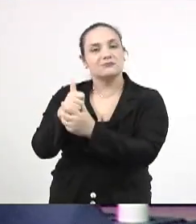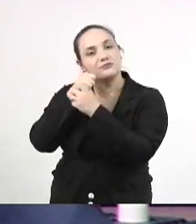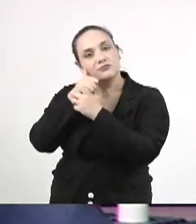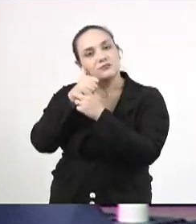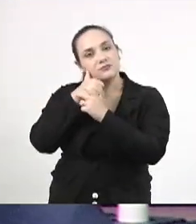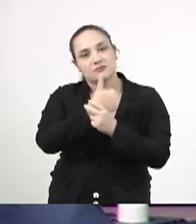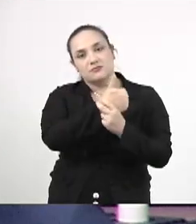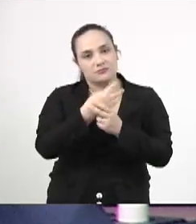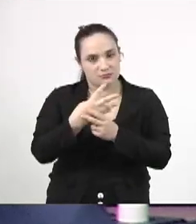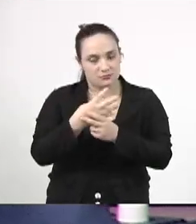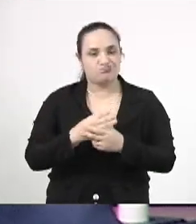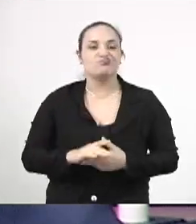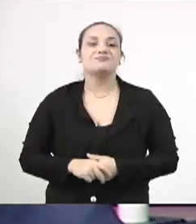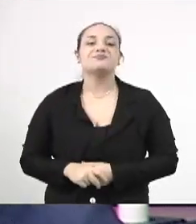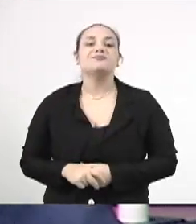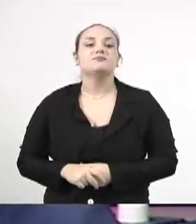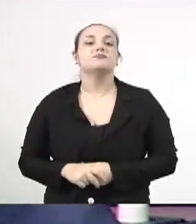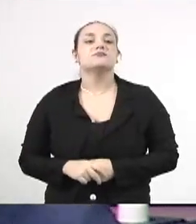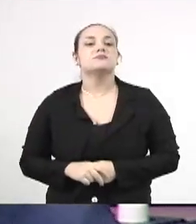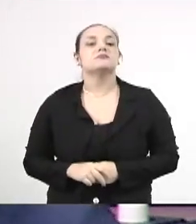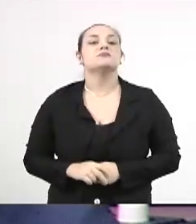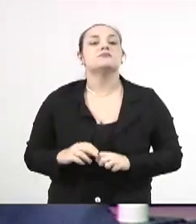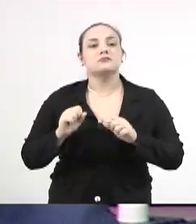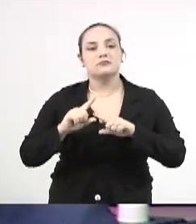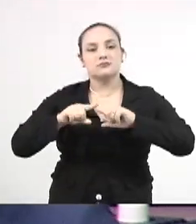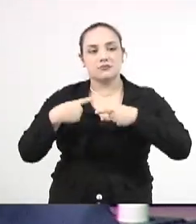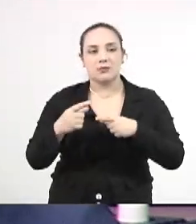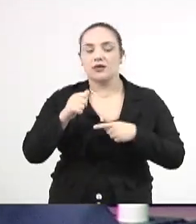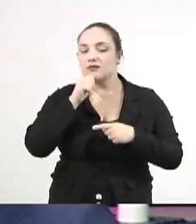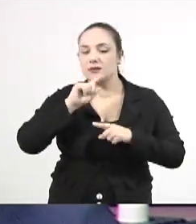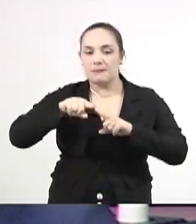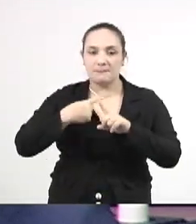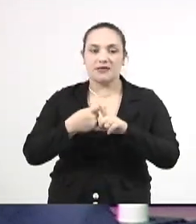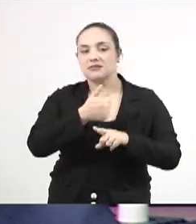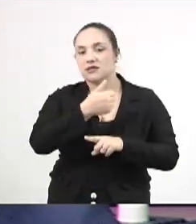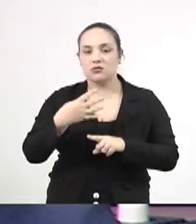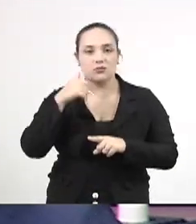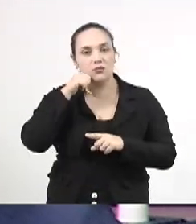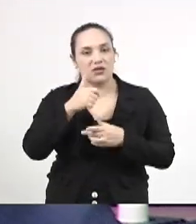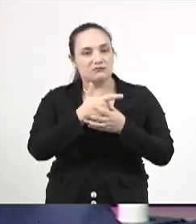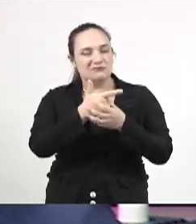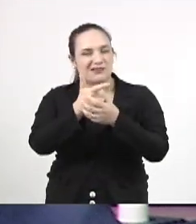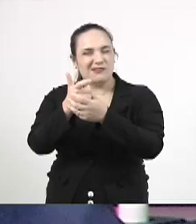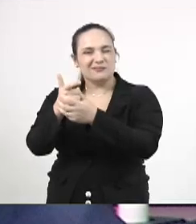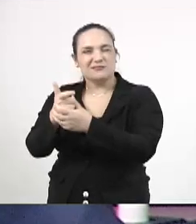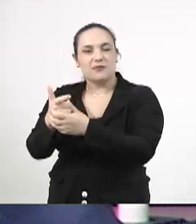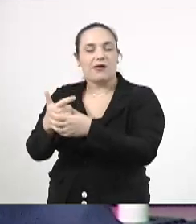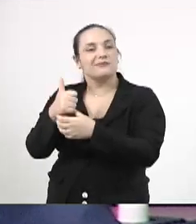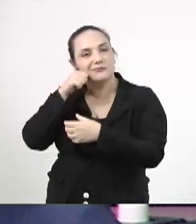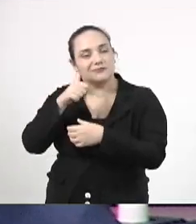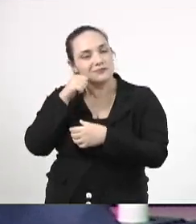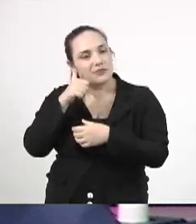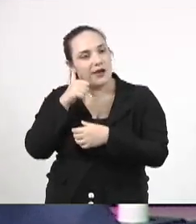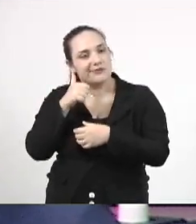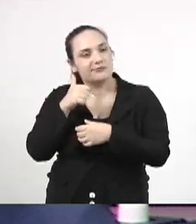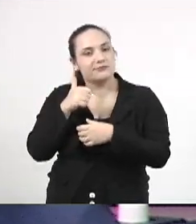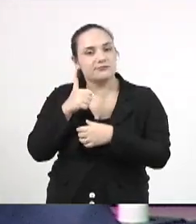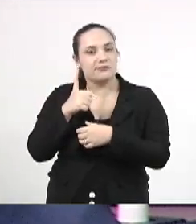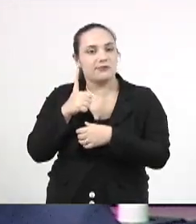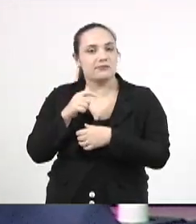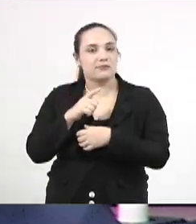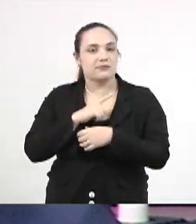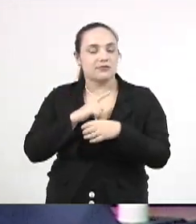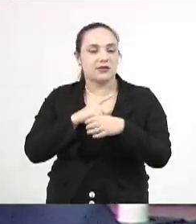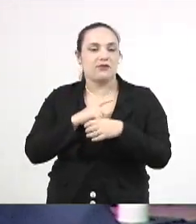mulheres. E depois ainda ele feriu mais 14 mulheres, 14 pessoas, dentre elas